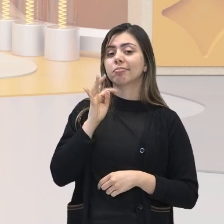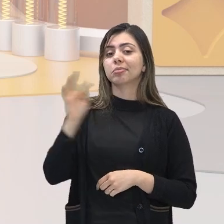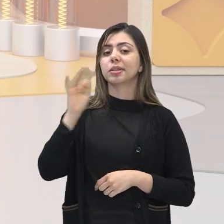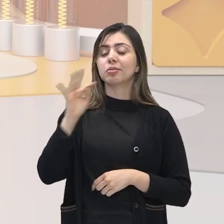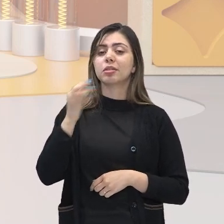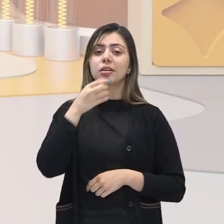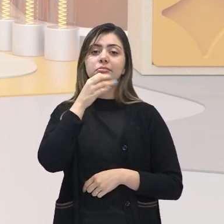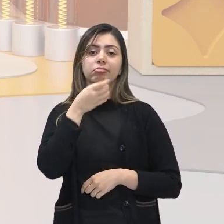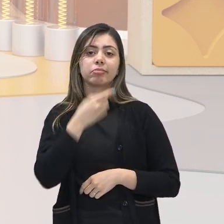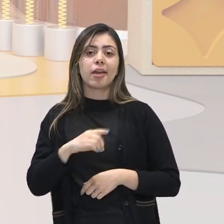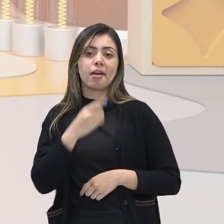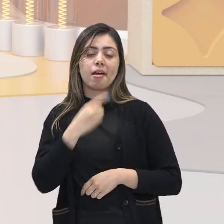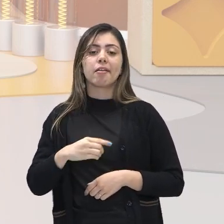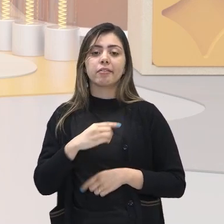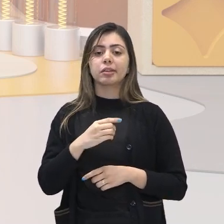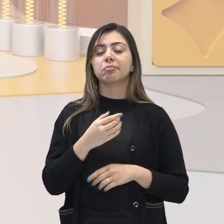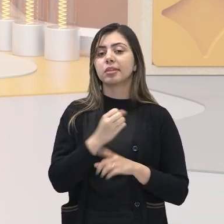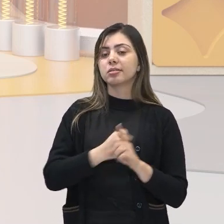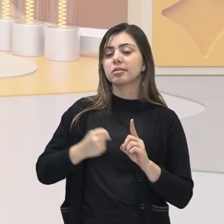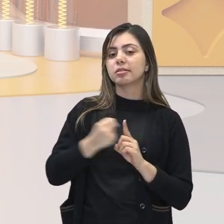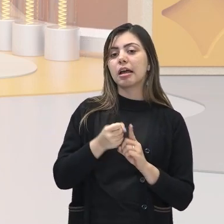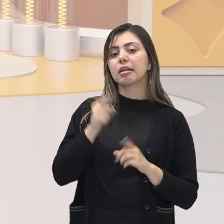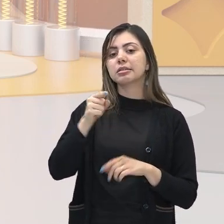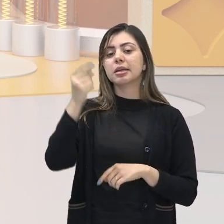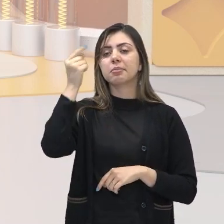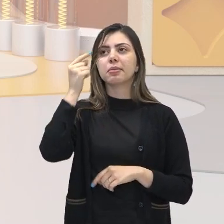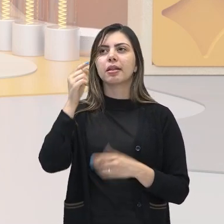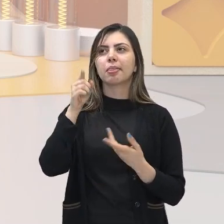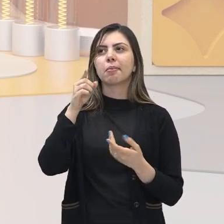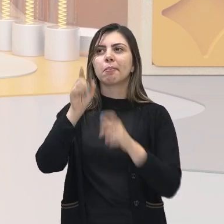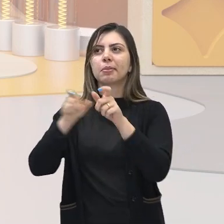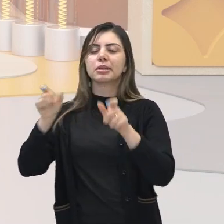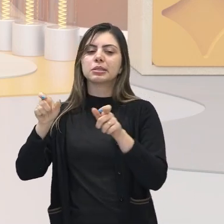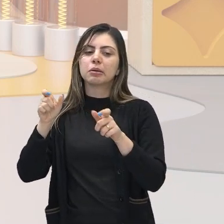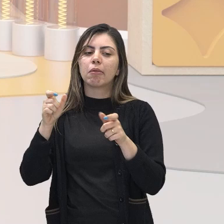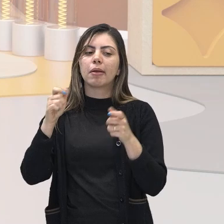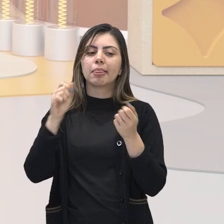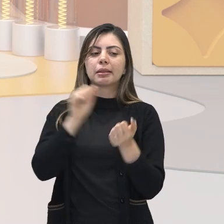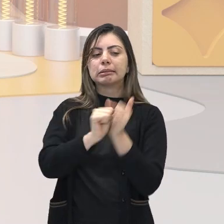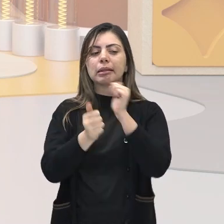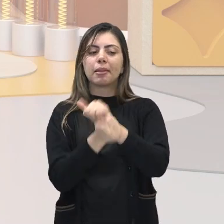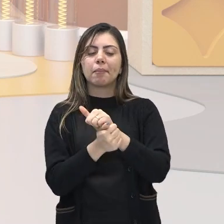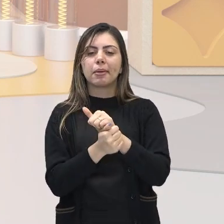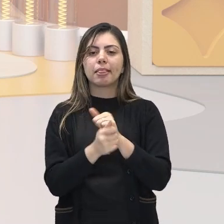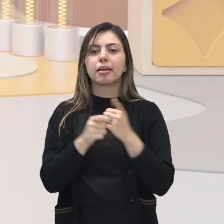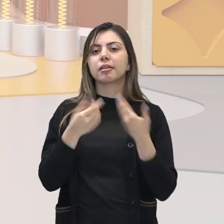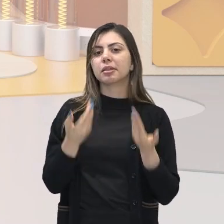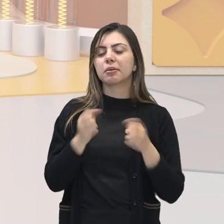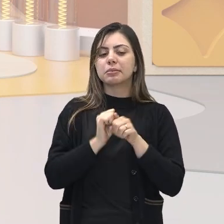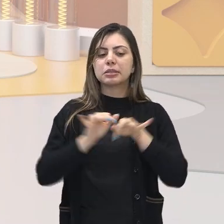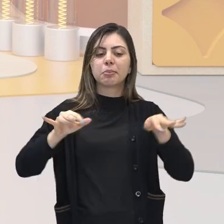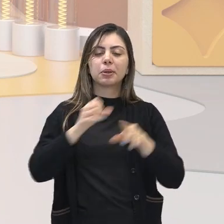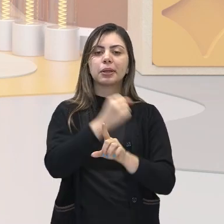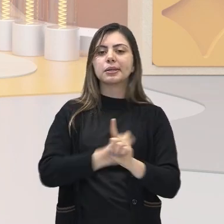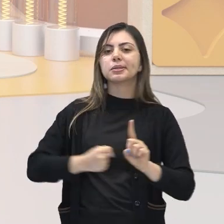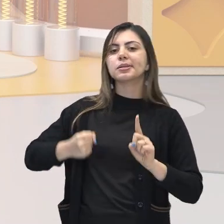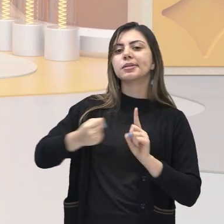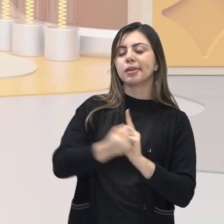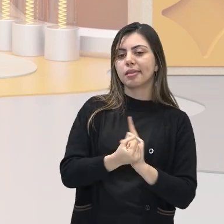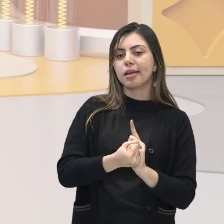Darwin, né, que foi aproveitada por outras pessoas e se jogou para a sociedade humana,